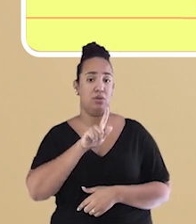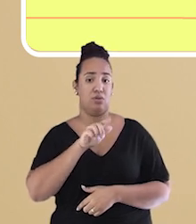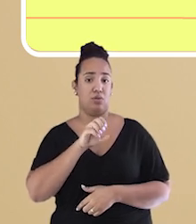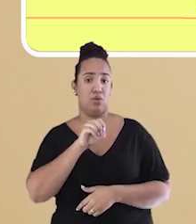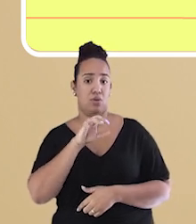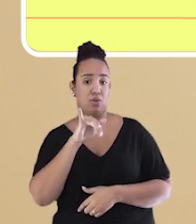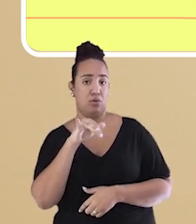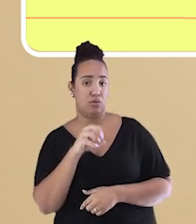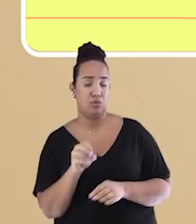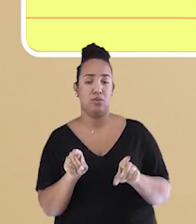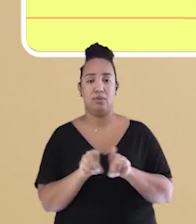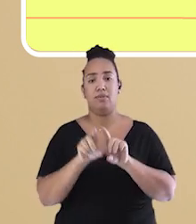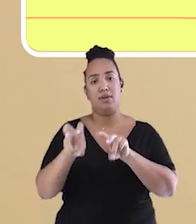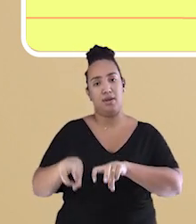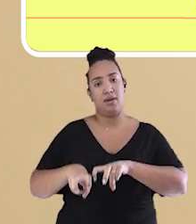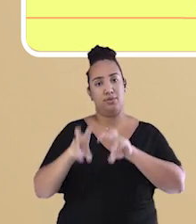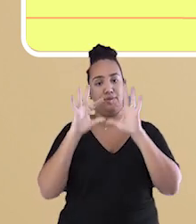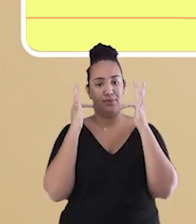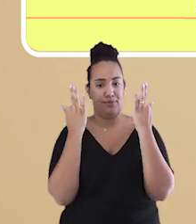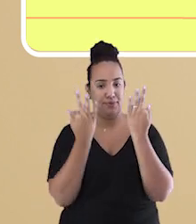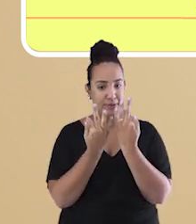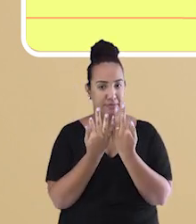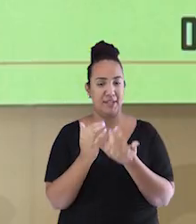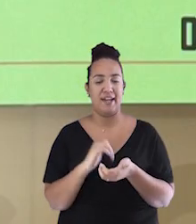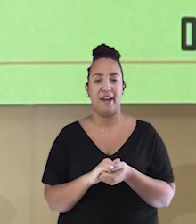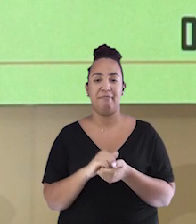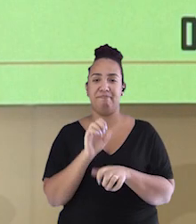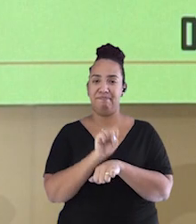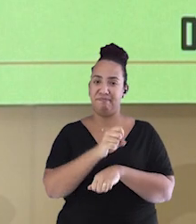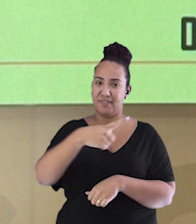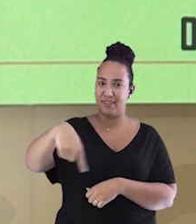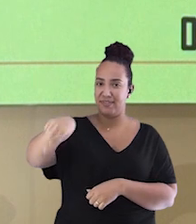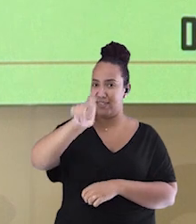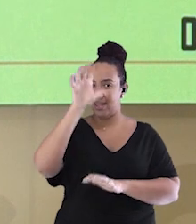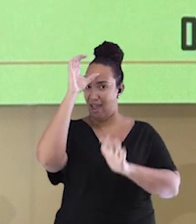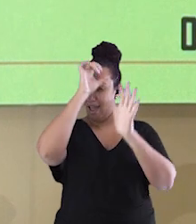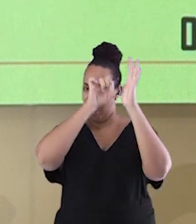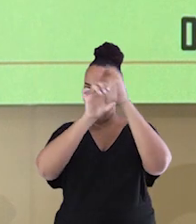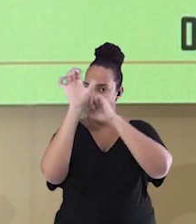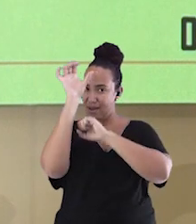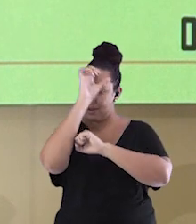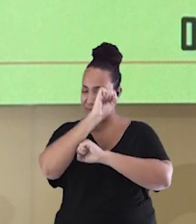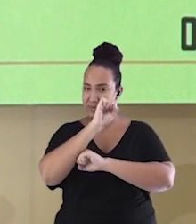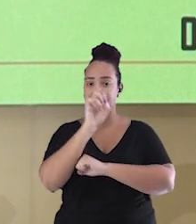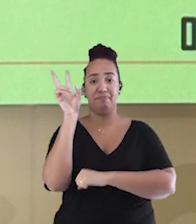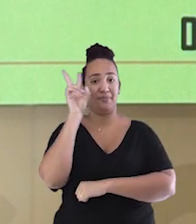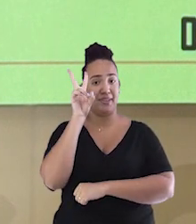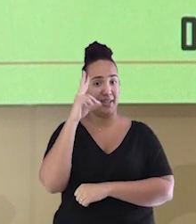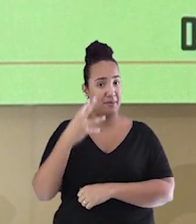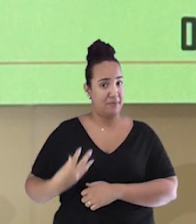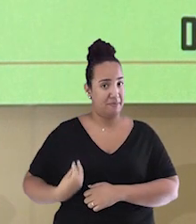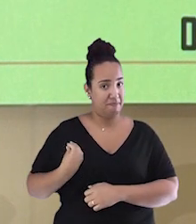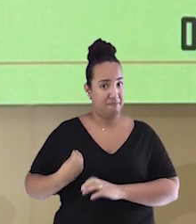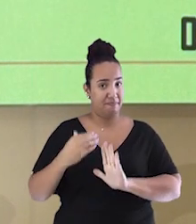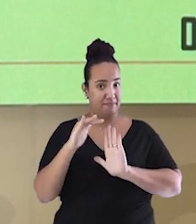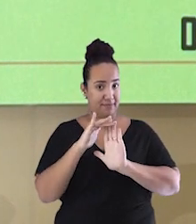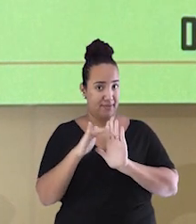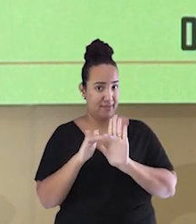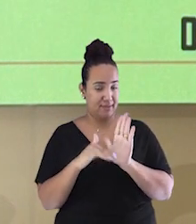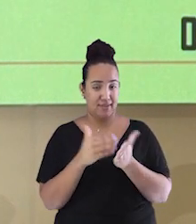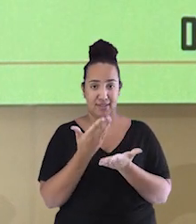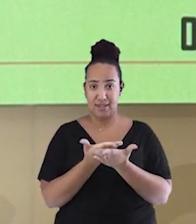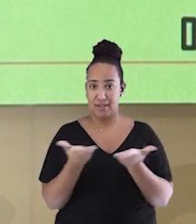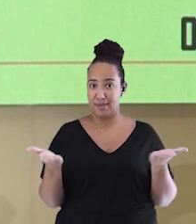a agricultura familiar e sua importância. Espero que você tenha aprendido bastante. Não esquece de registrar a